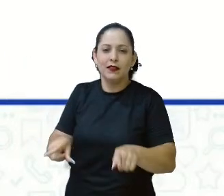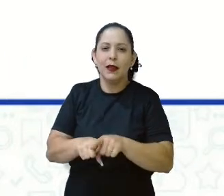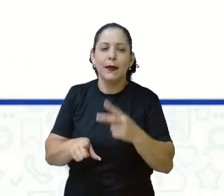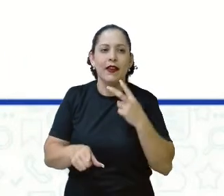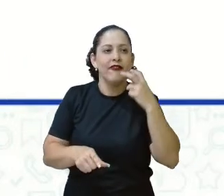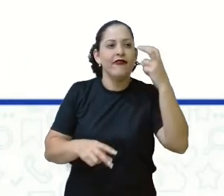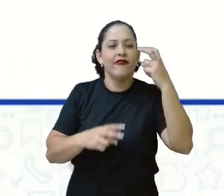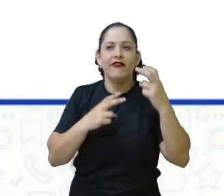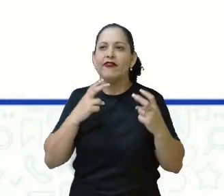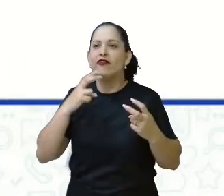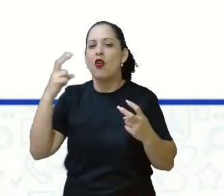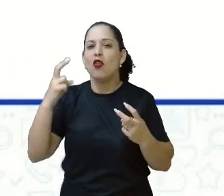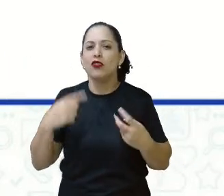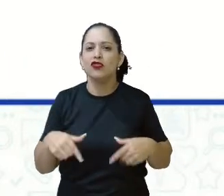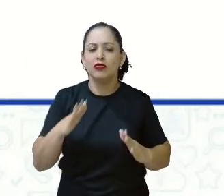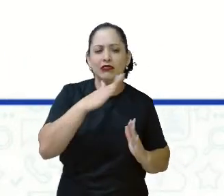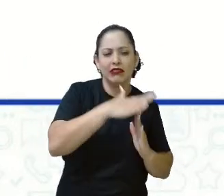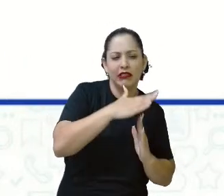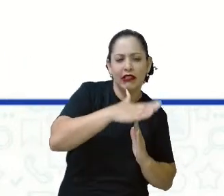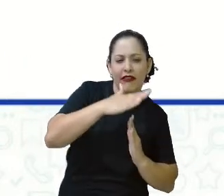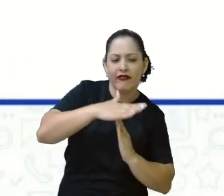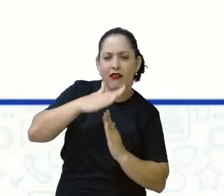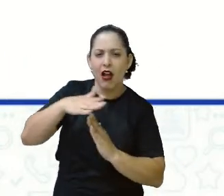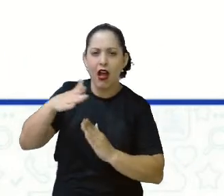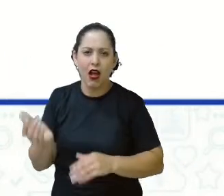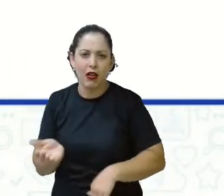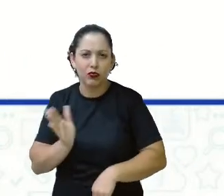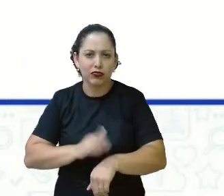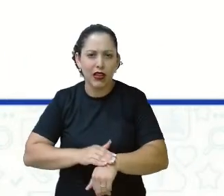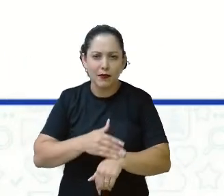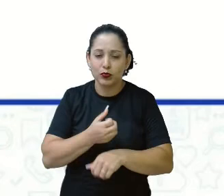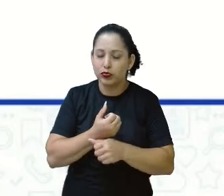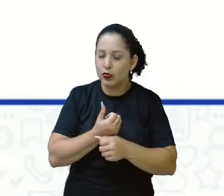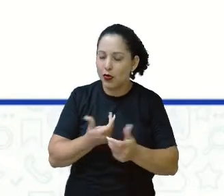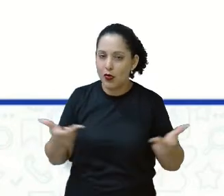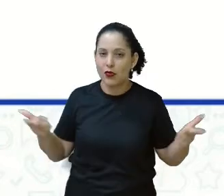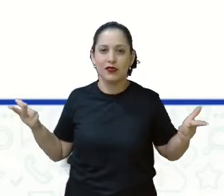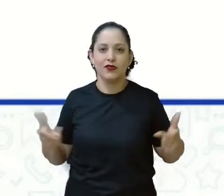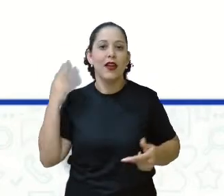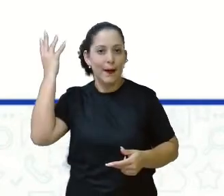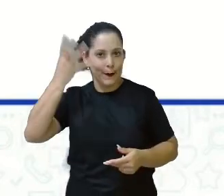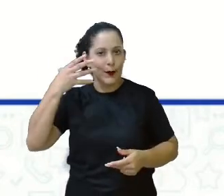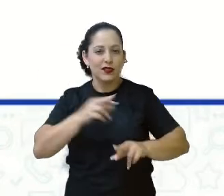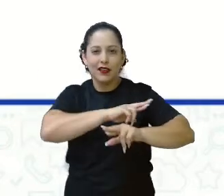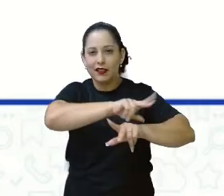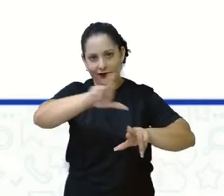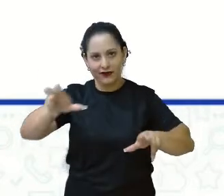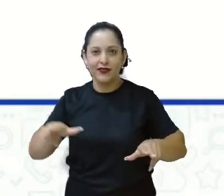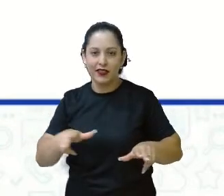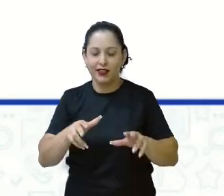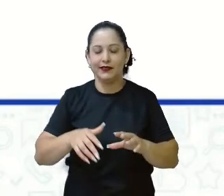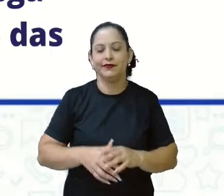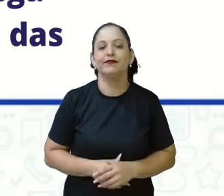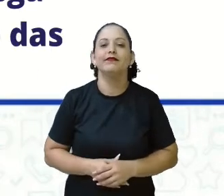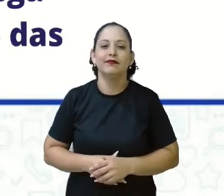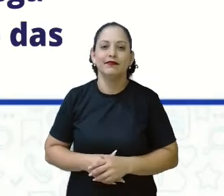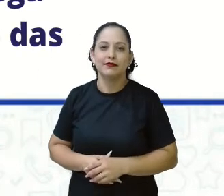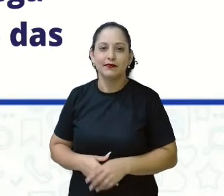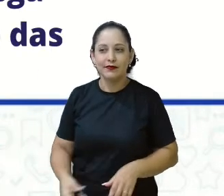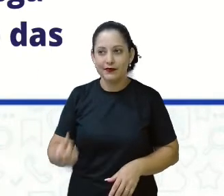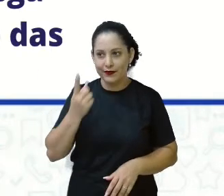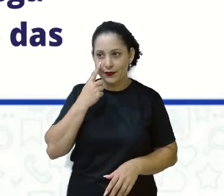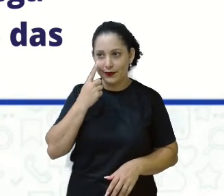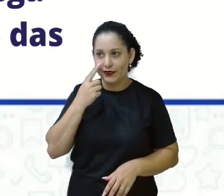alturas, né? Vendo os intervalos, as pausas. É por isso que a música é diferenciada dos outros sons, tá? Vamos ver